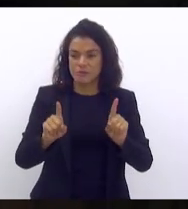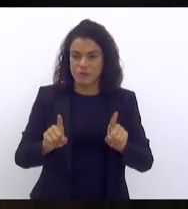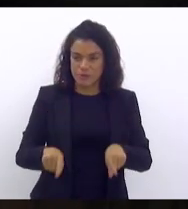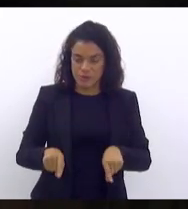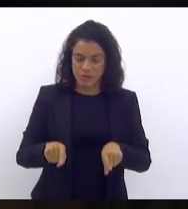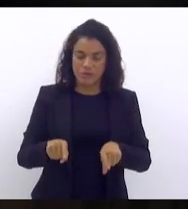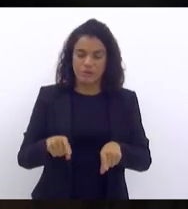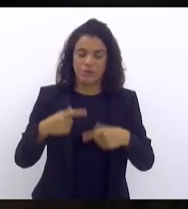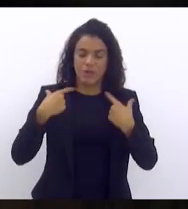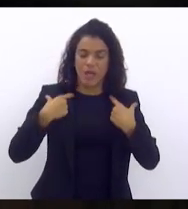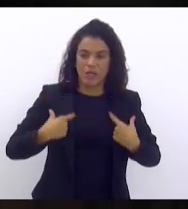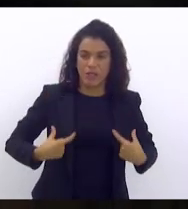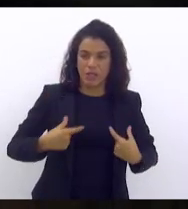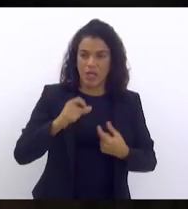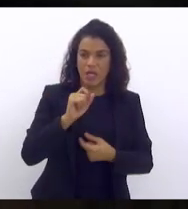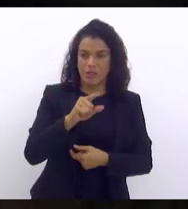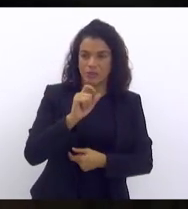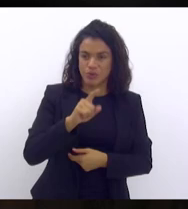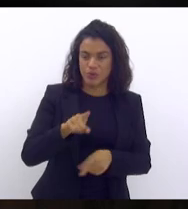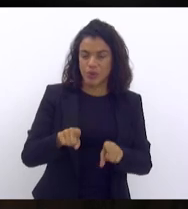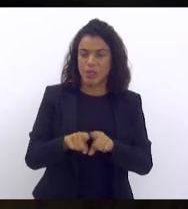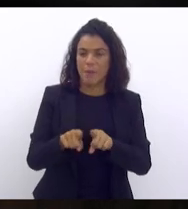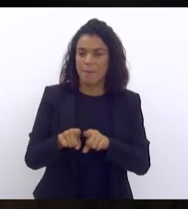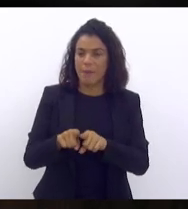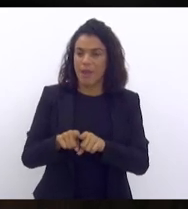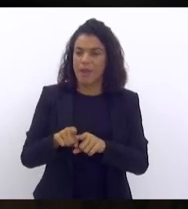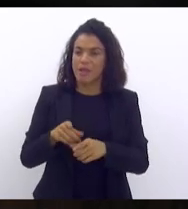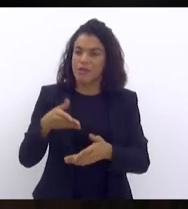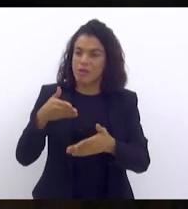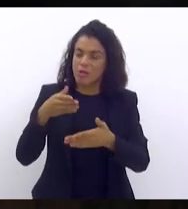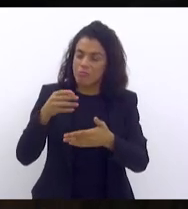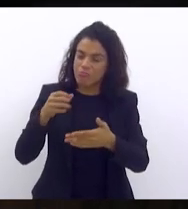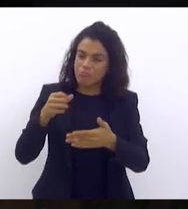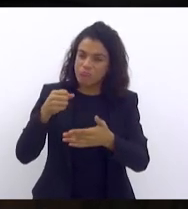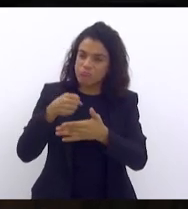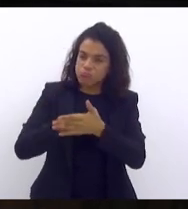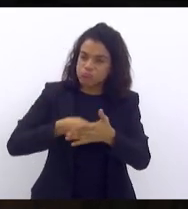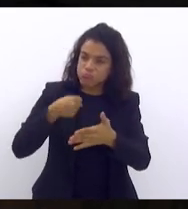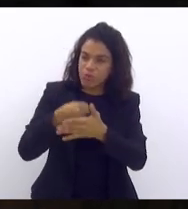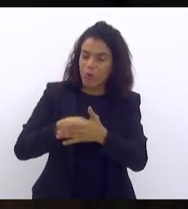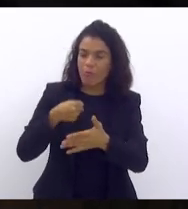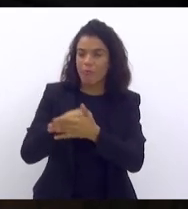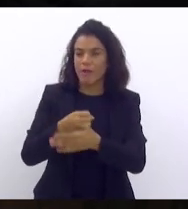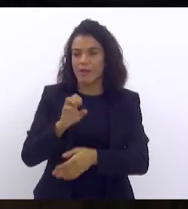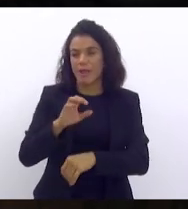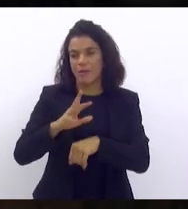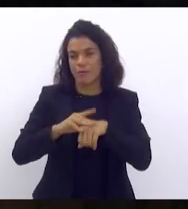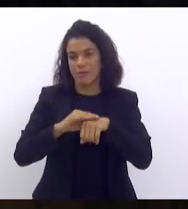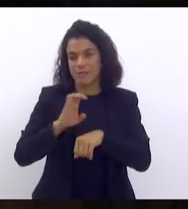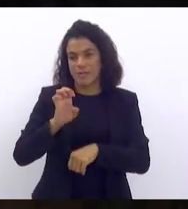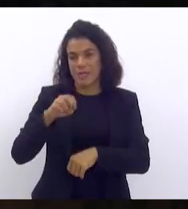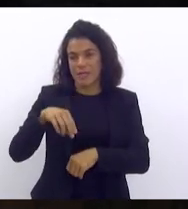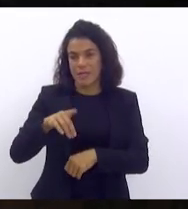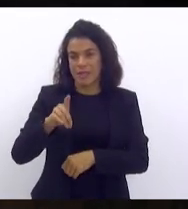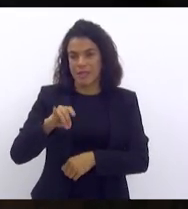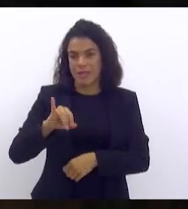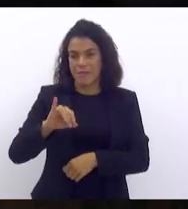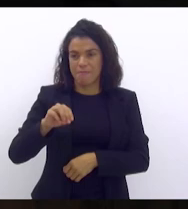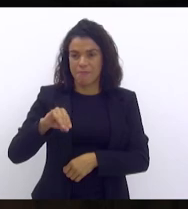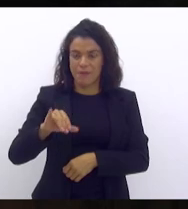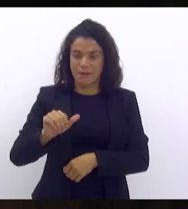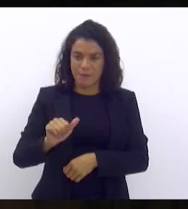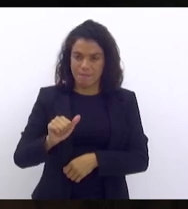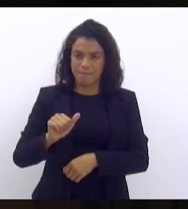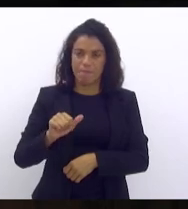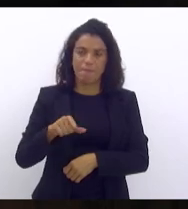agentes de saúde, agentes de combate à endemia, que entendi aqui muito bem que a Colurb faz parte,